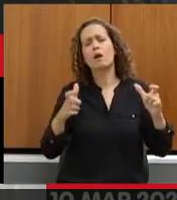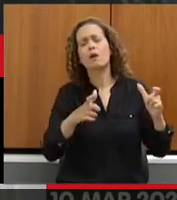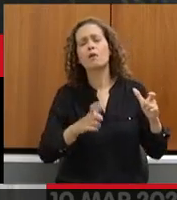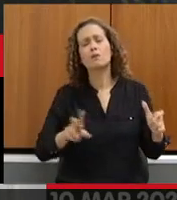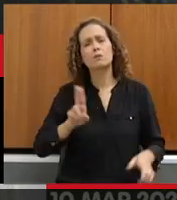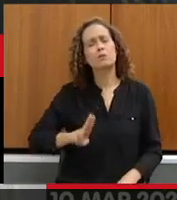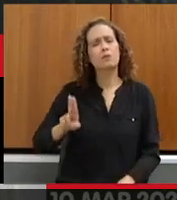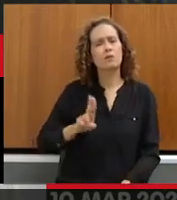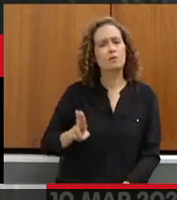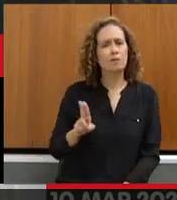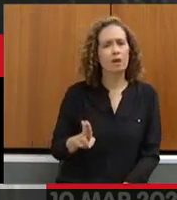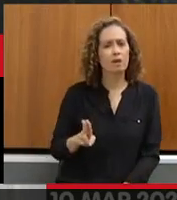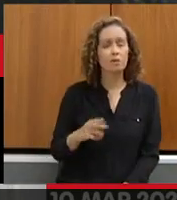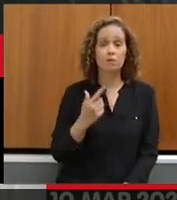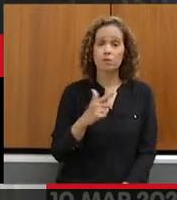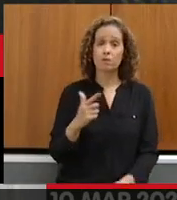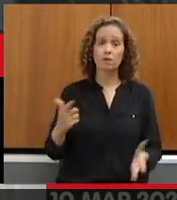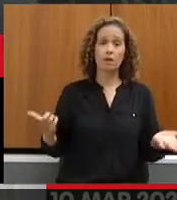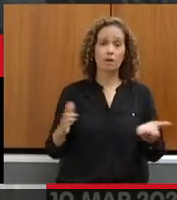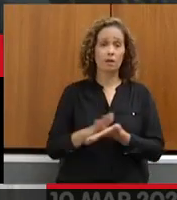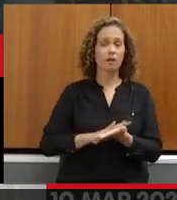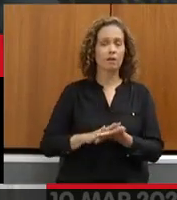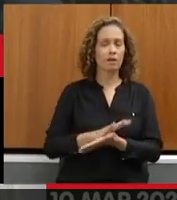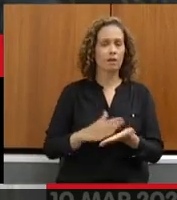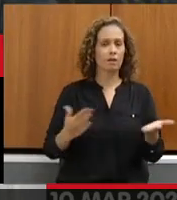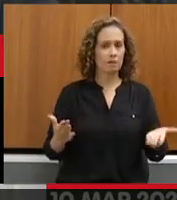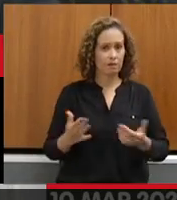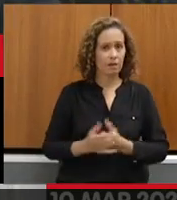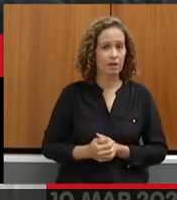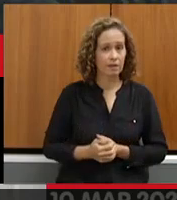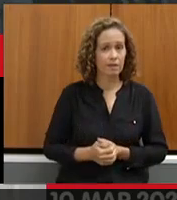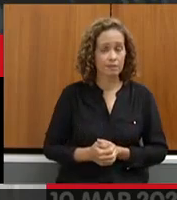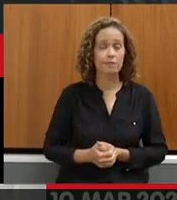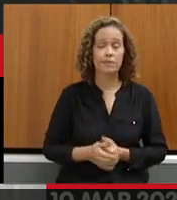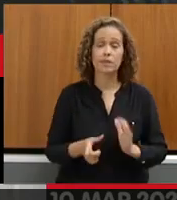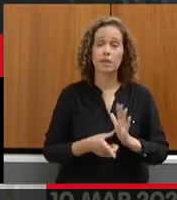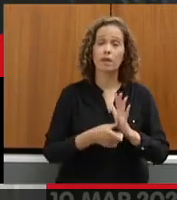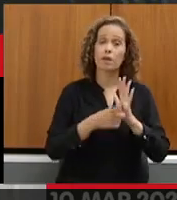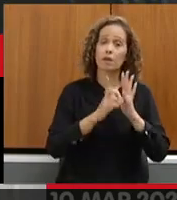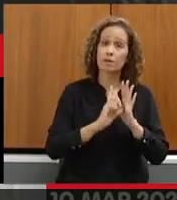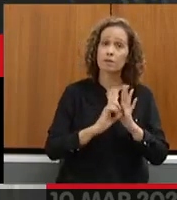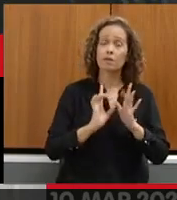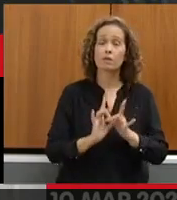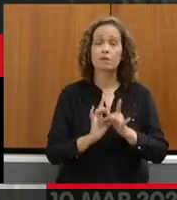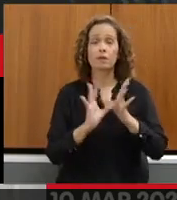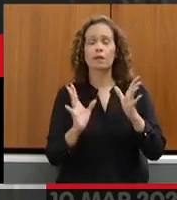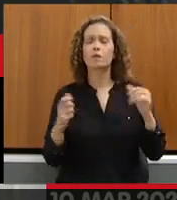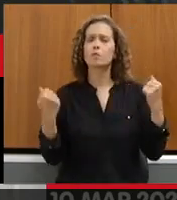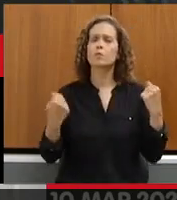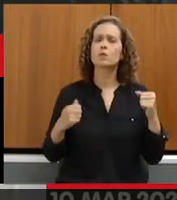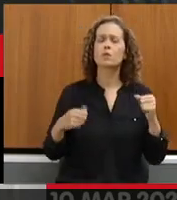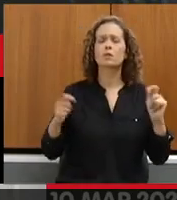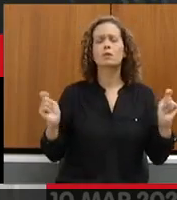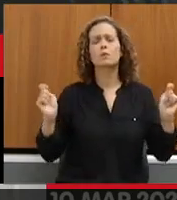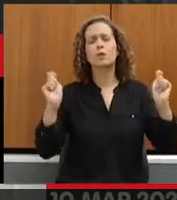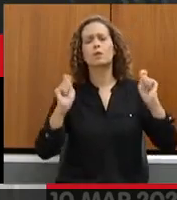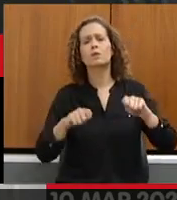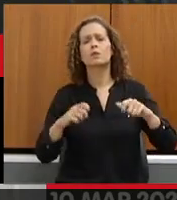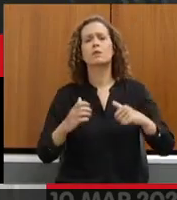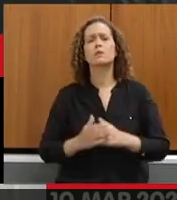que deveriam ser antes de disponibilizado terminou tecido realizada levantada capaz e